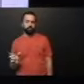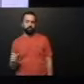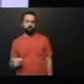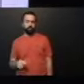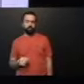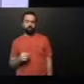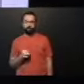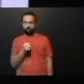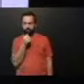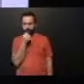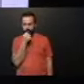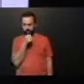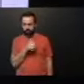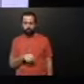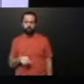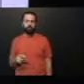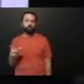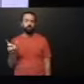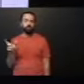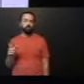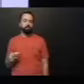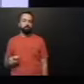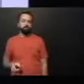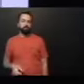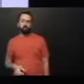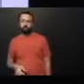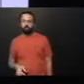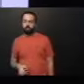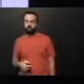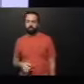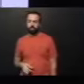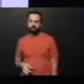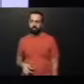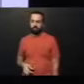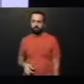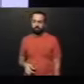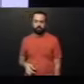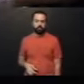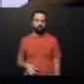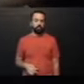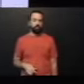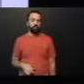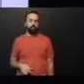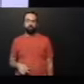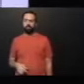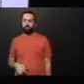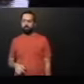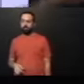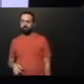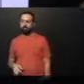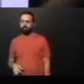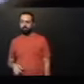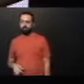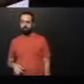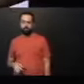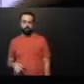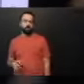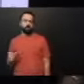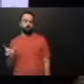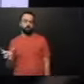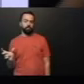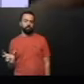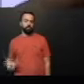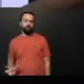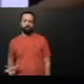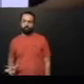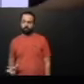táxi. Lembra do som de KS? Crucifixo, anexo, oxigênio,